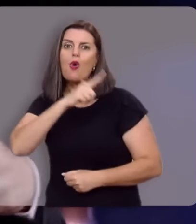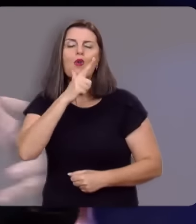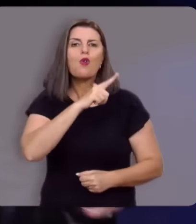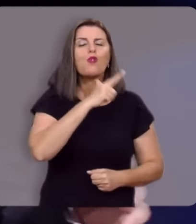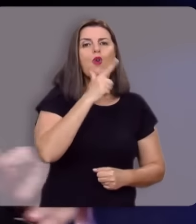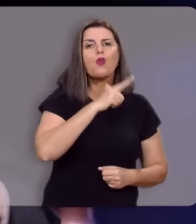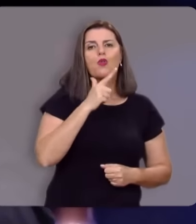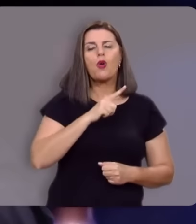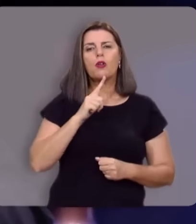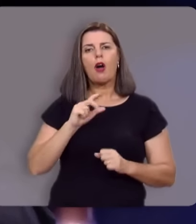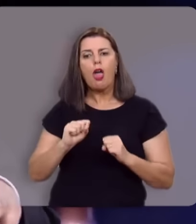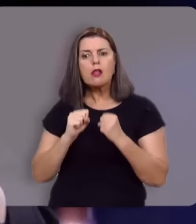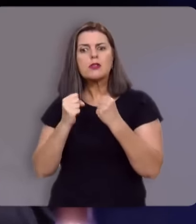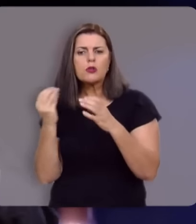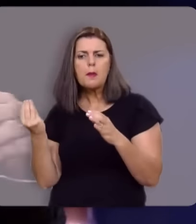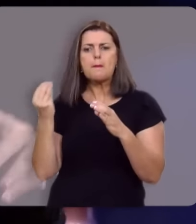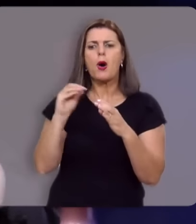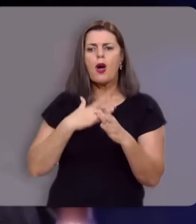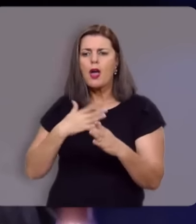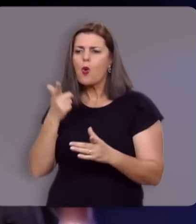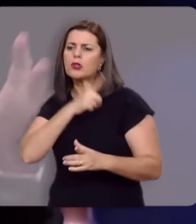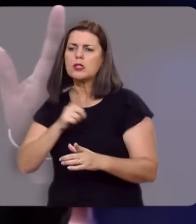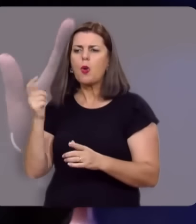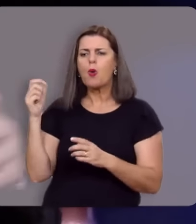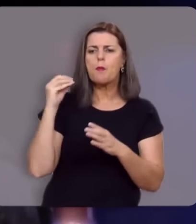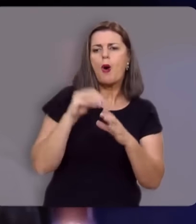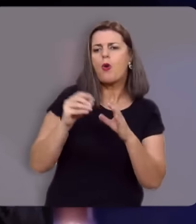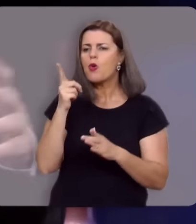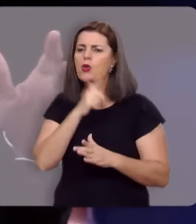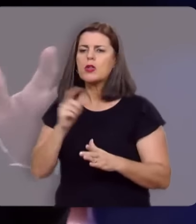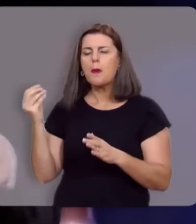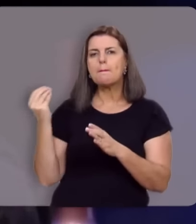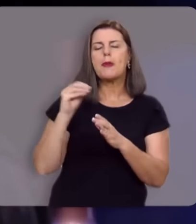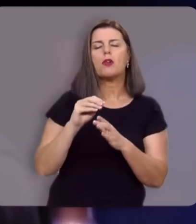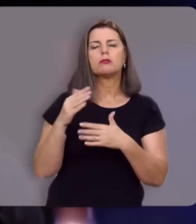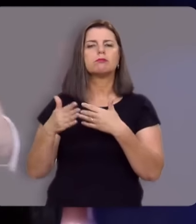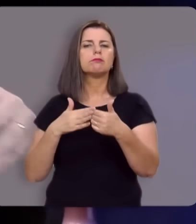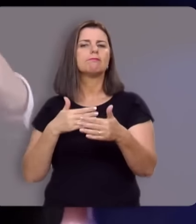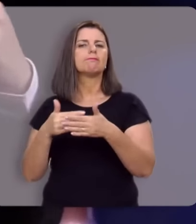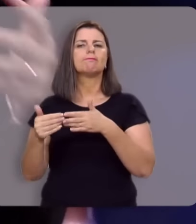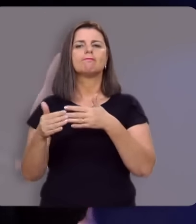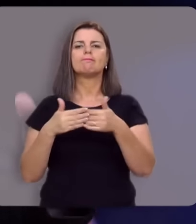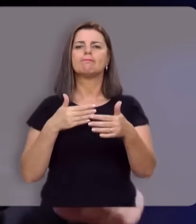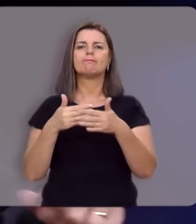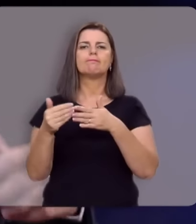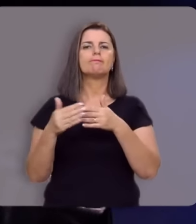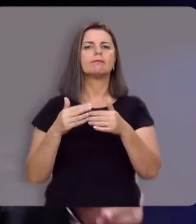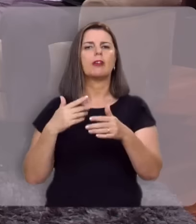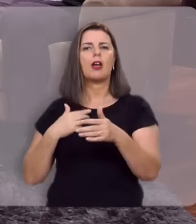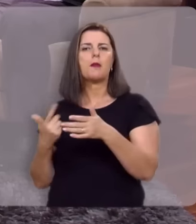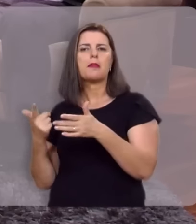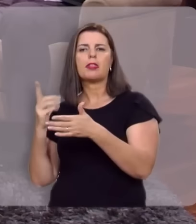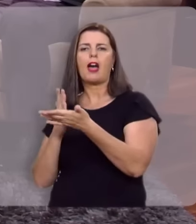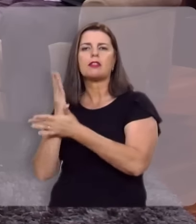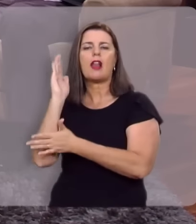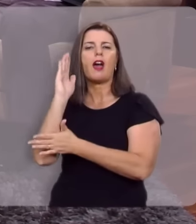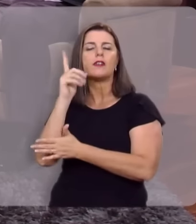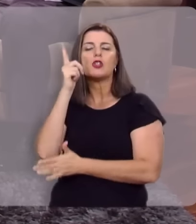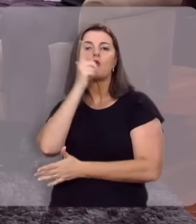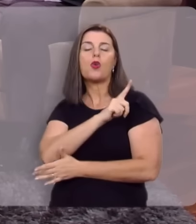colocar todos os nossos esforços, e independente do que a gente tem que fazer ou por cima de quem a gente tem que passar